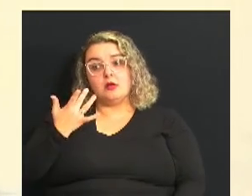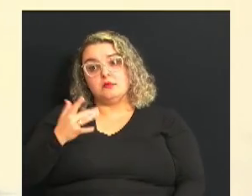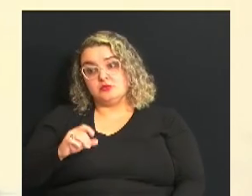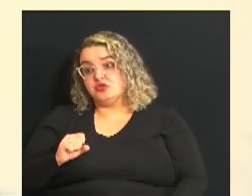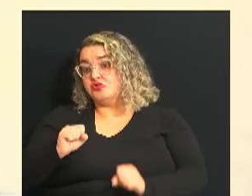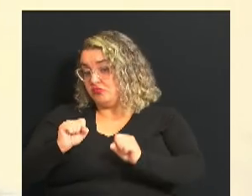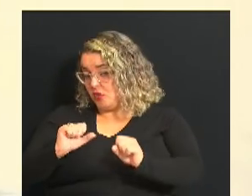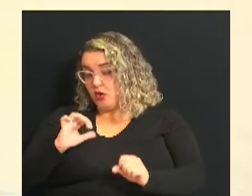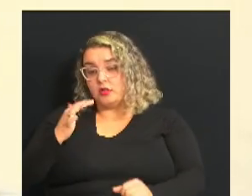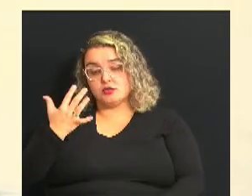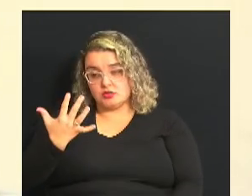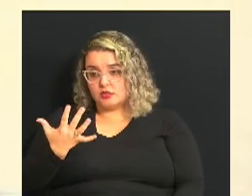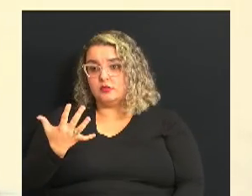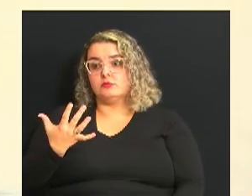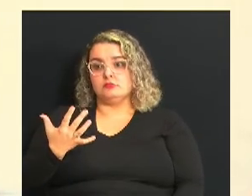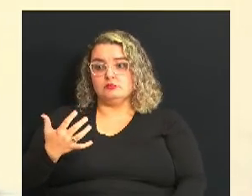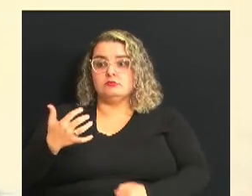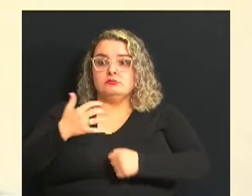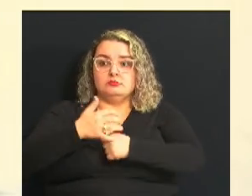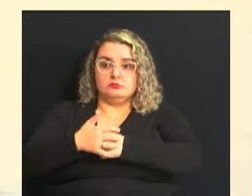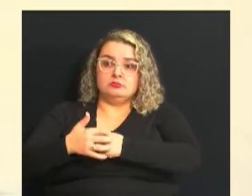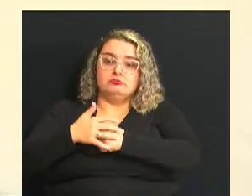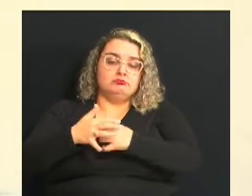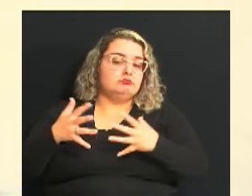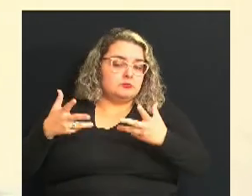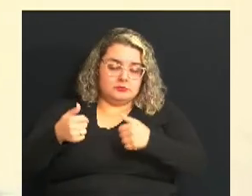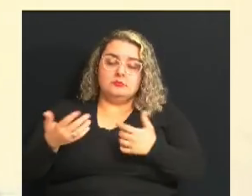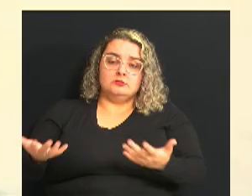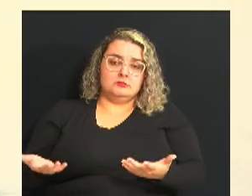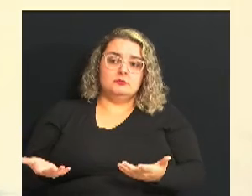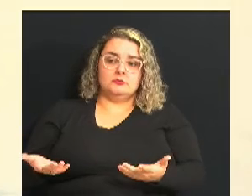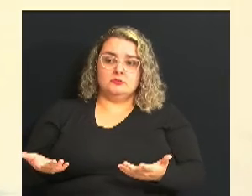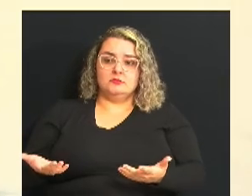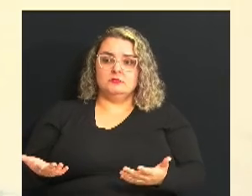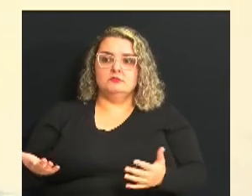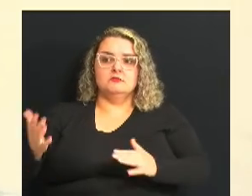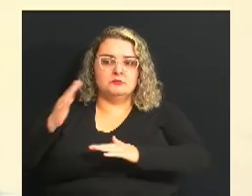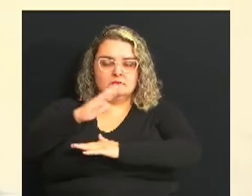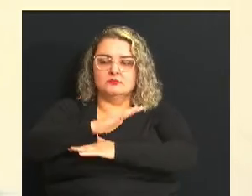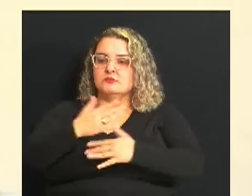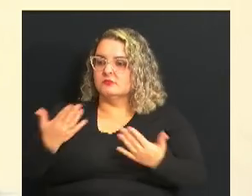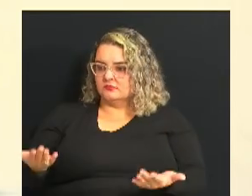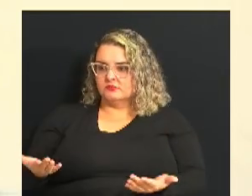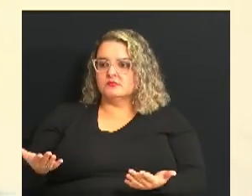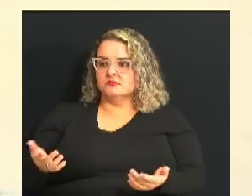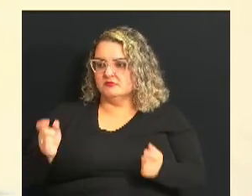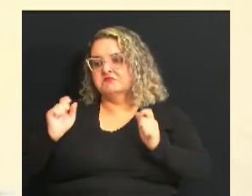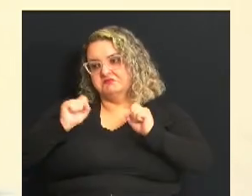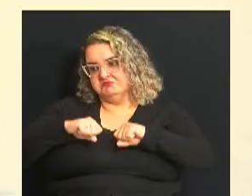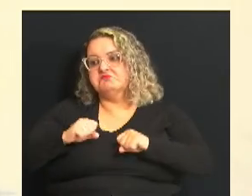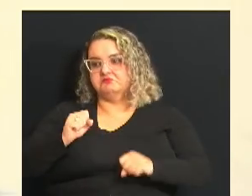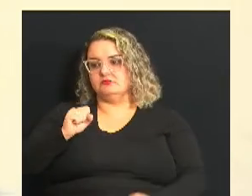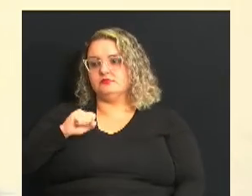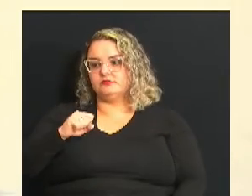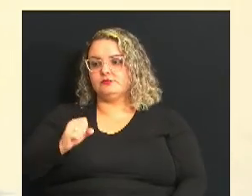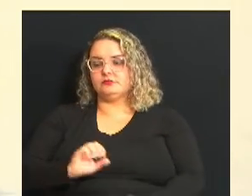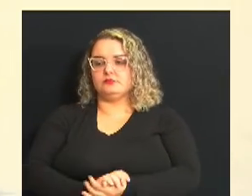verdade, tornar eletrônico, né? Então, pela Câmara, sim, é possível.